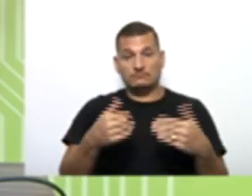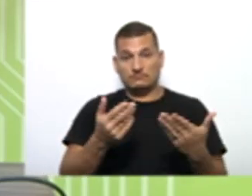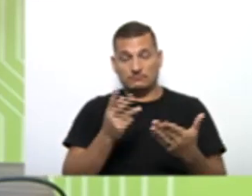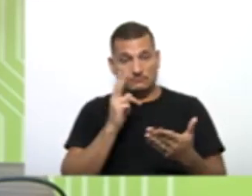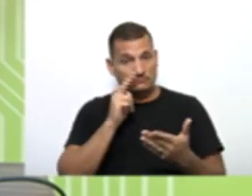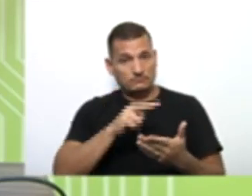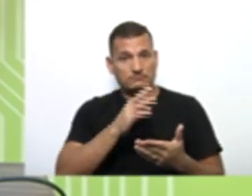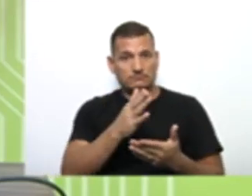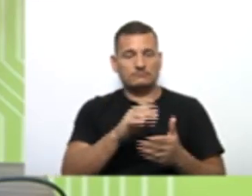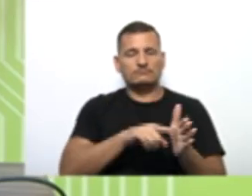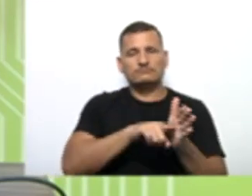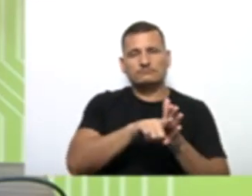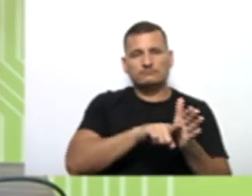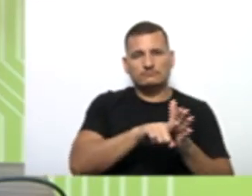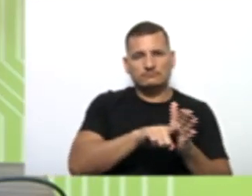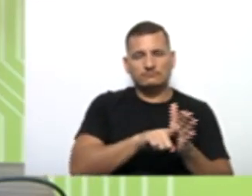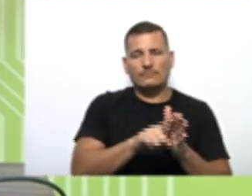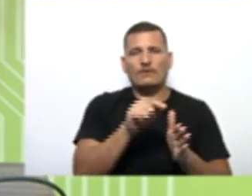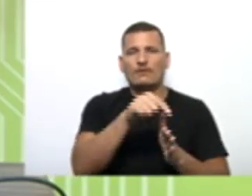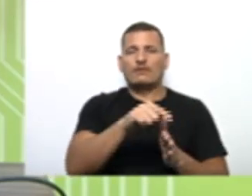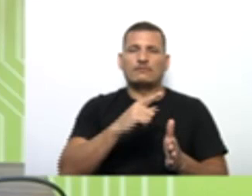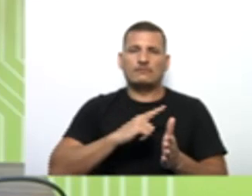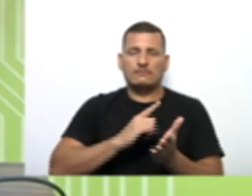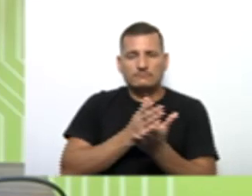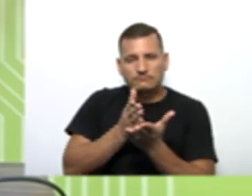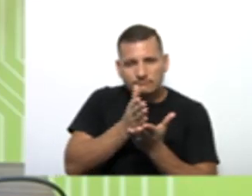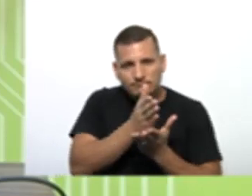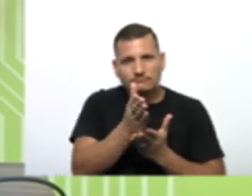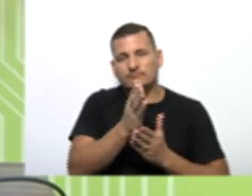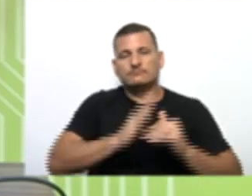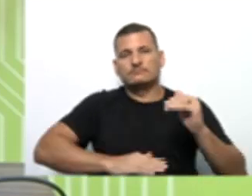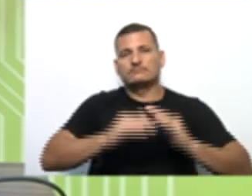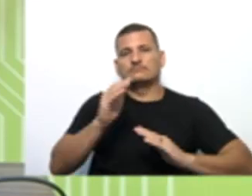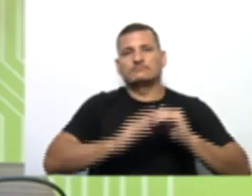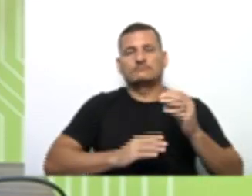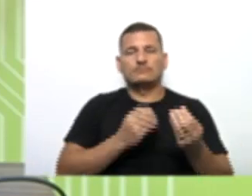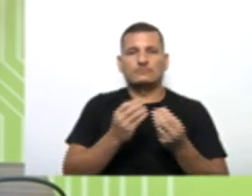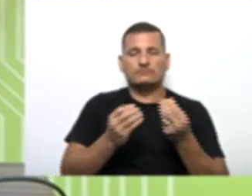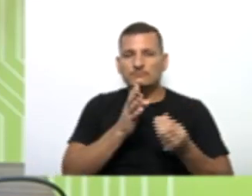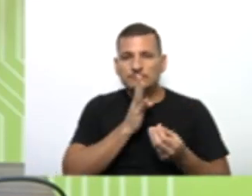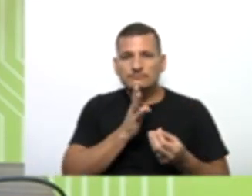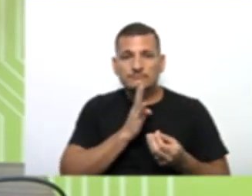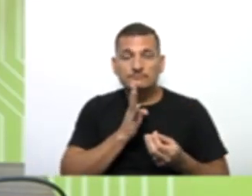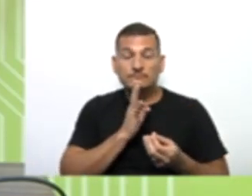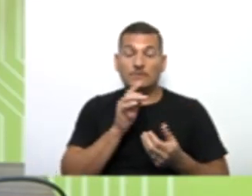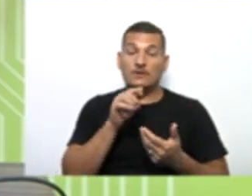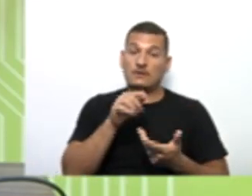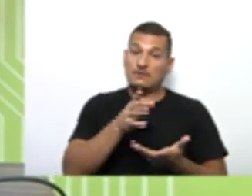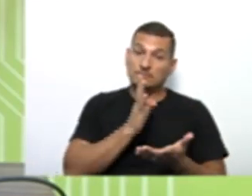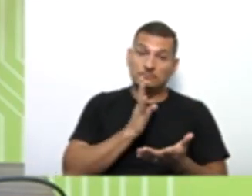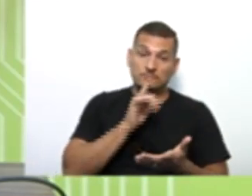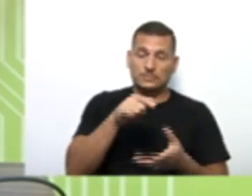a pesquisa, né, ela que vai direcionar a produção de conhecimento. E esse conhecimento precisa ser estruturado em um